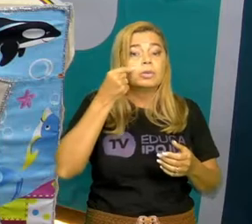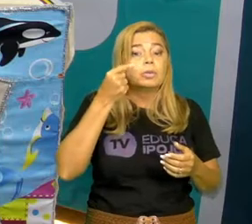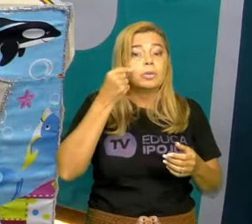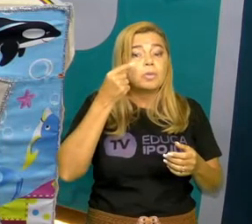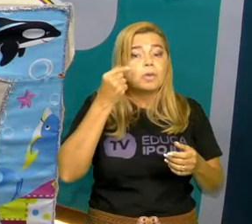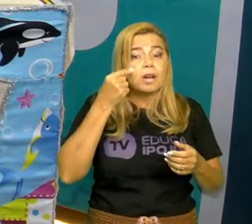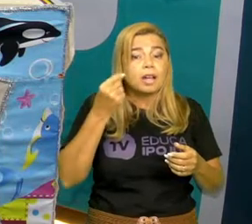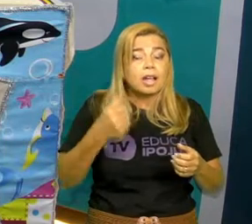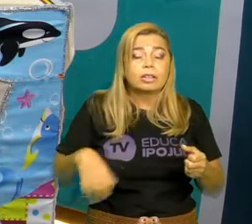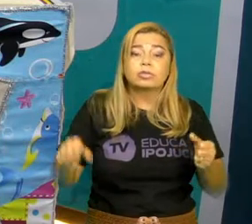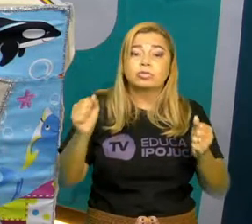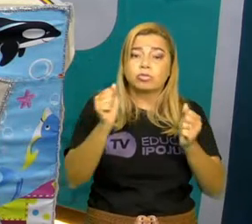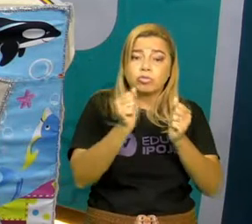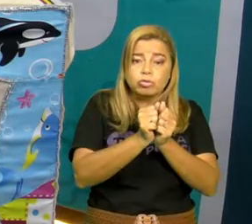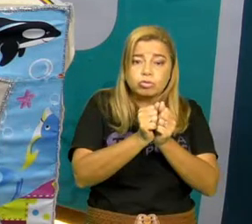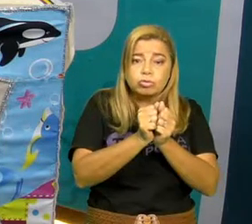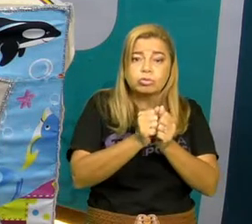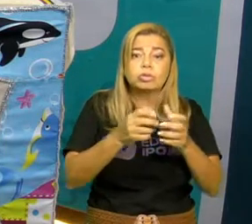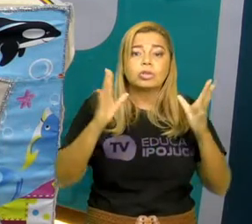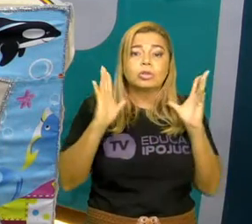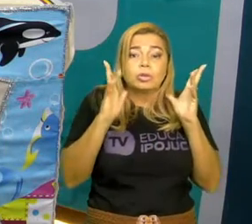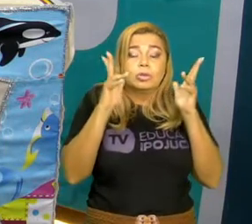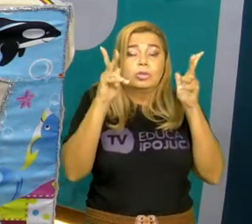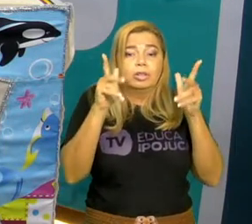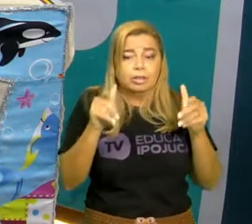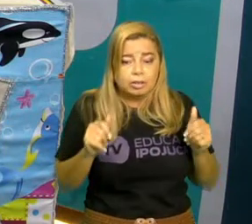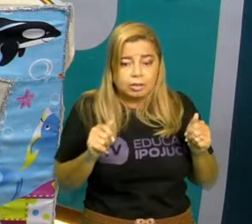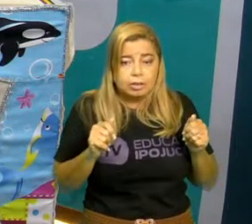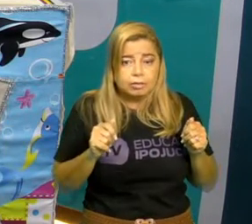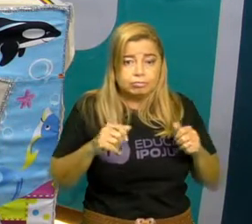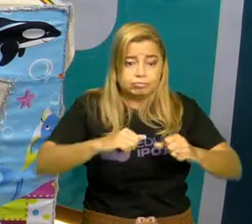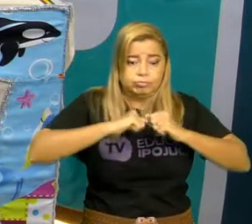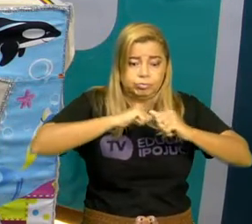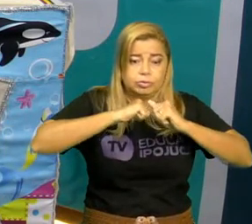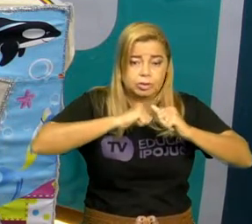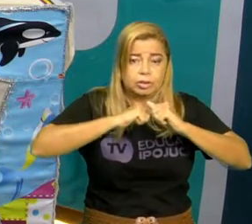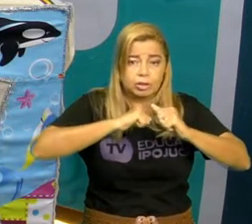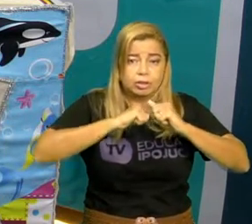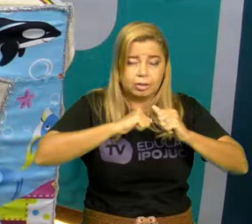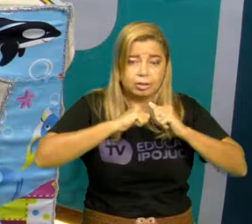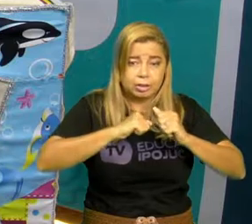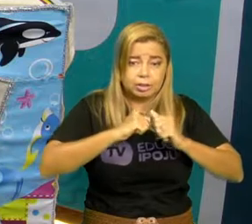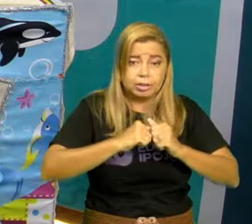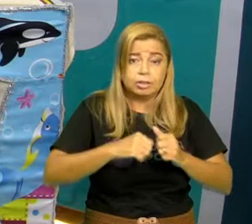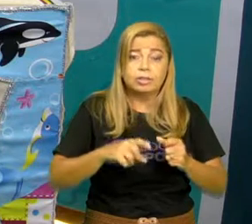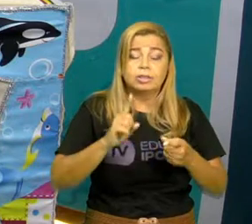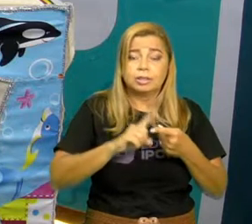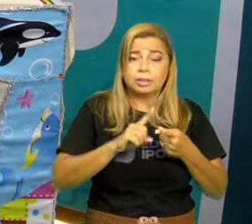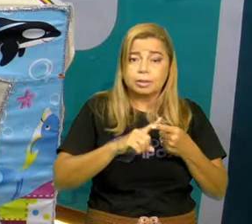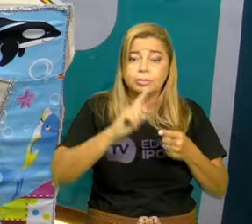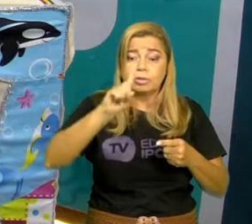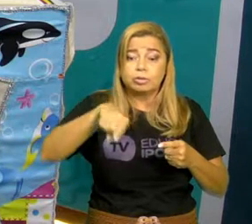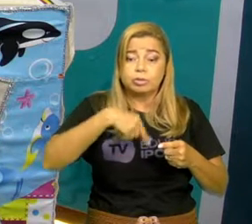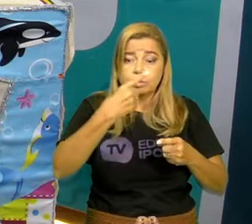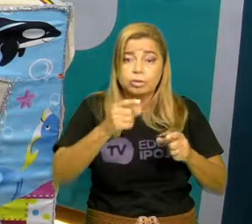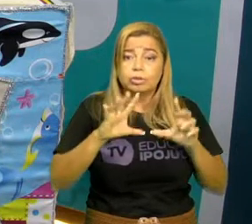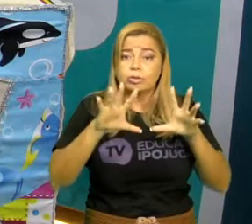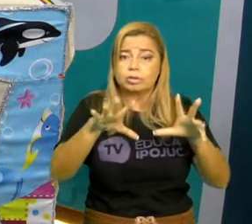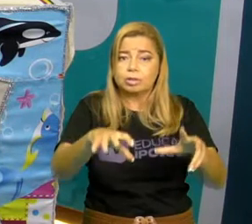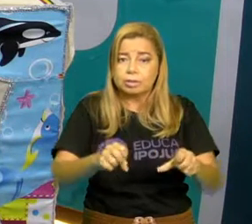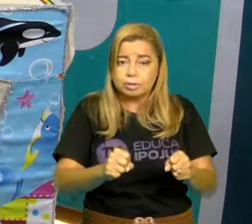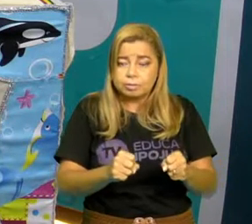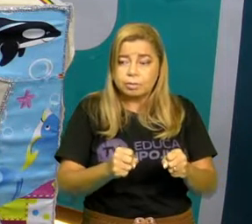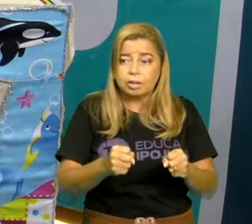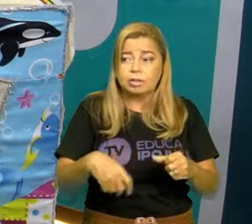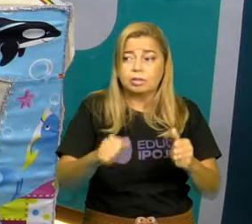do leão e os dois saíram correndo dali, e todos os animais também. Então, o